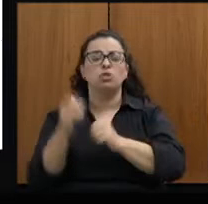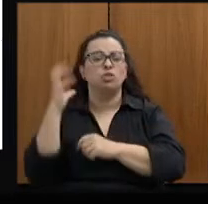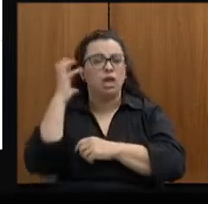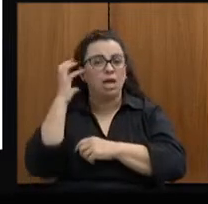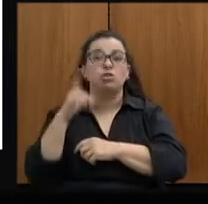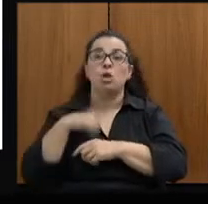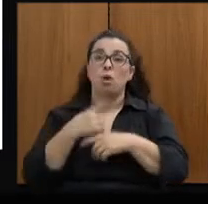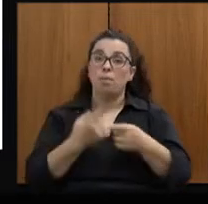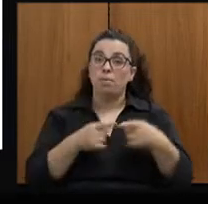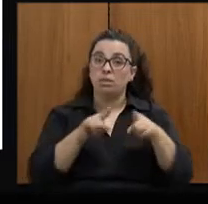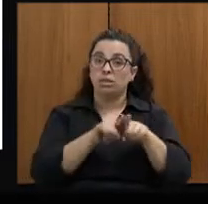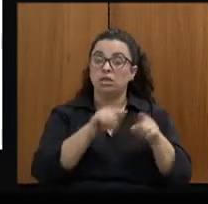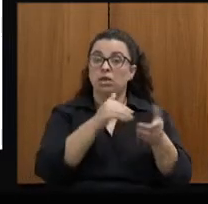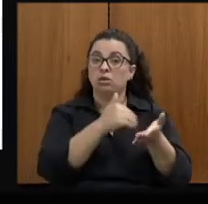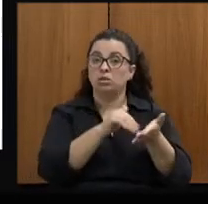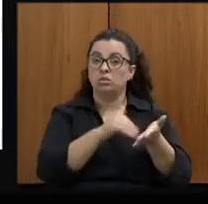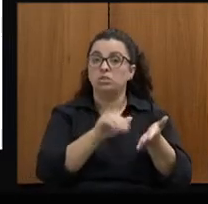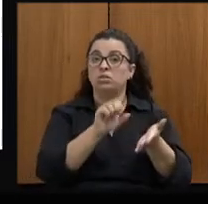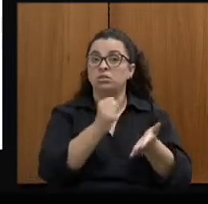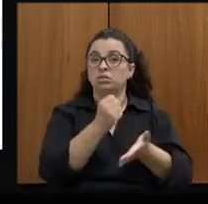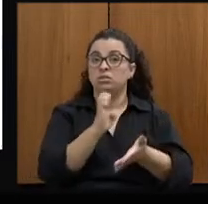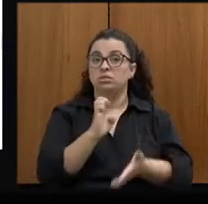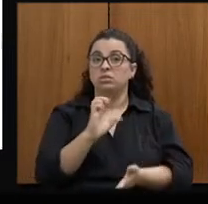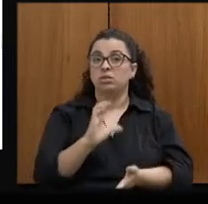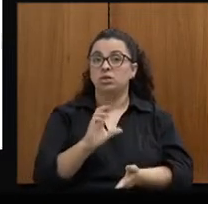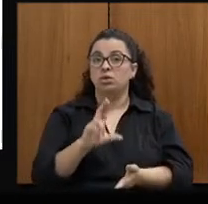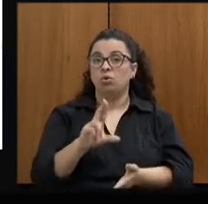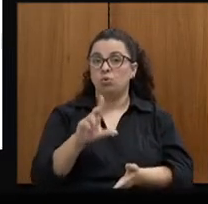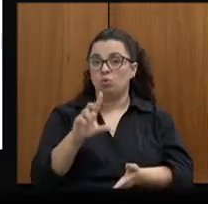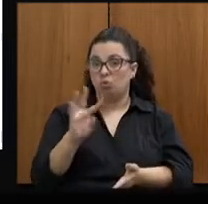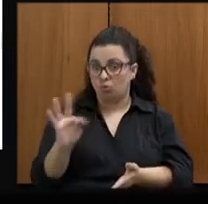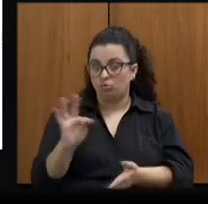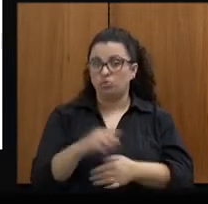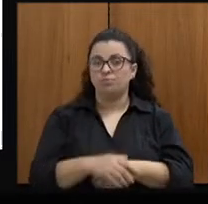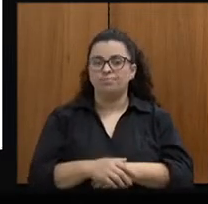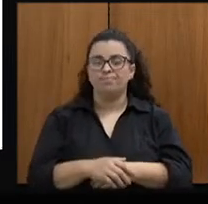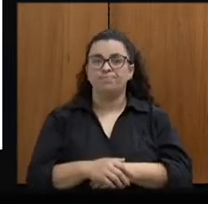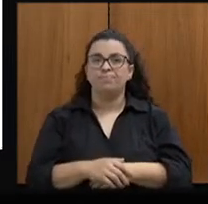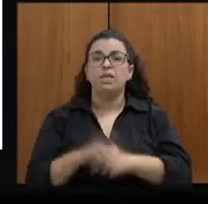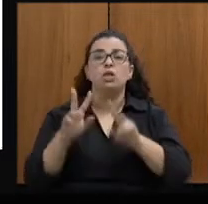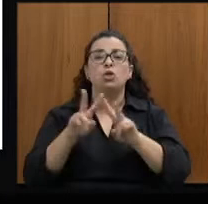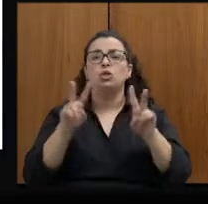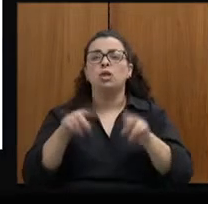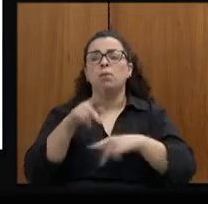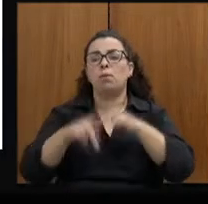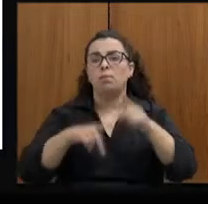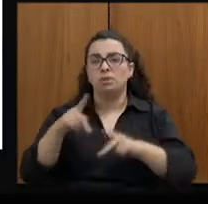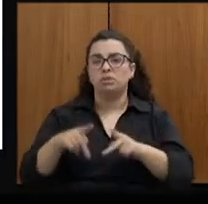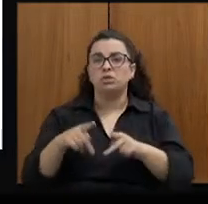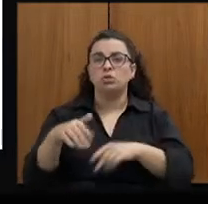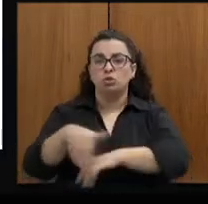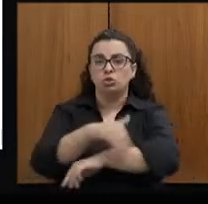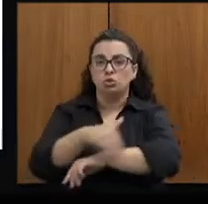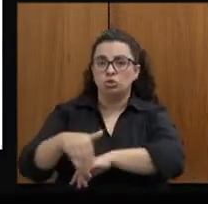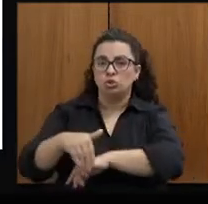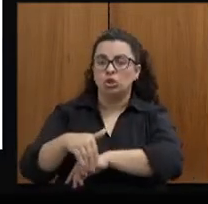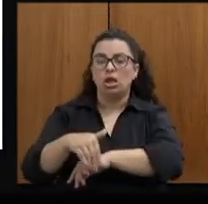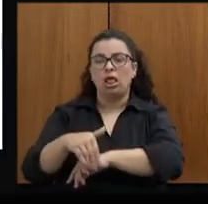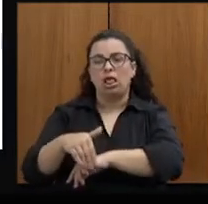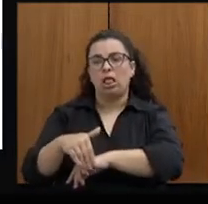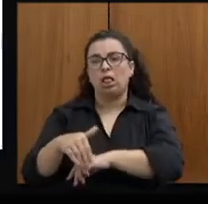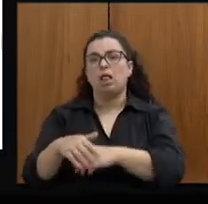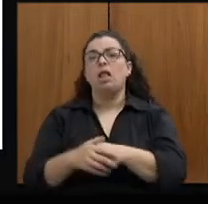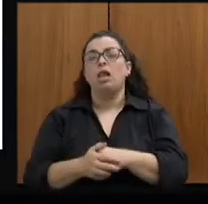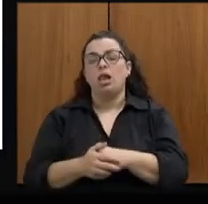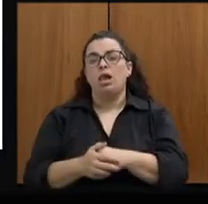SECULT. Com a questão de população de rua, eu não poderia deixar de falar do Centro Integrado de Atendimento à População em Situação